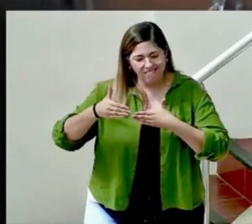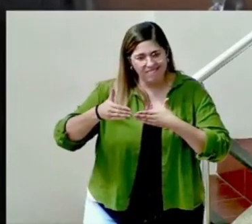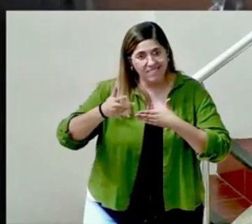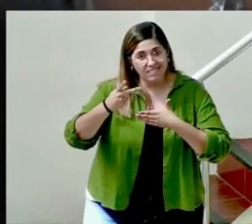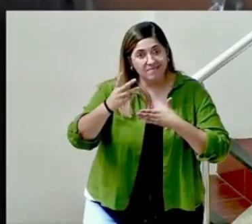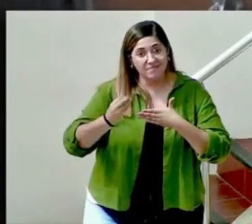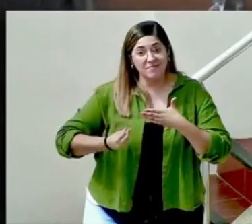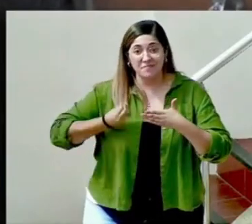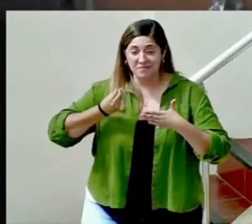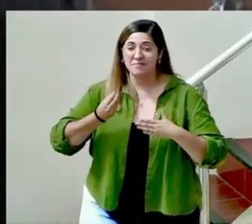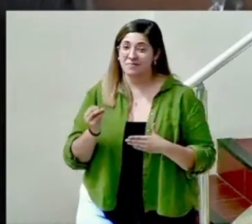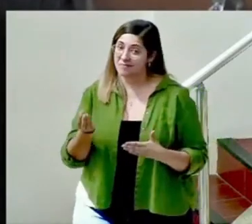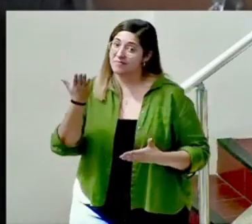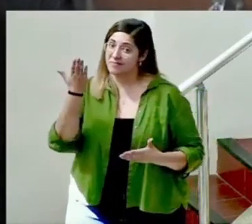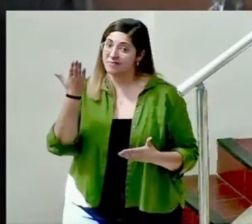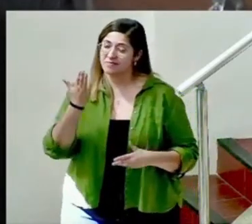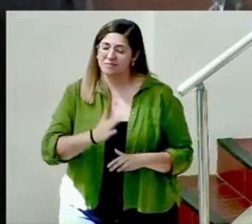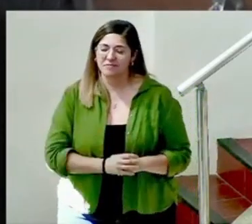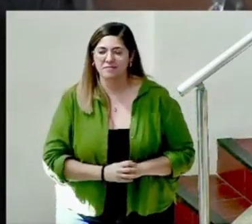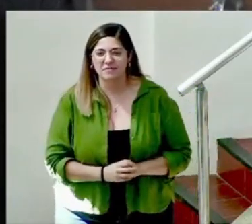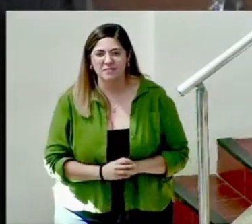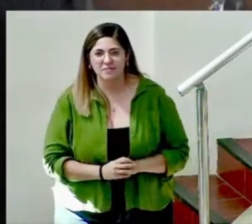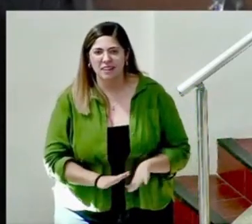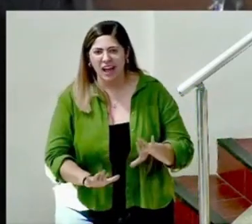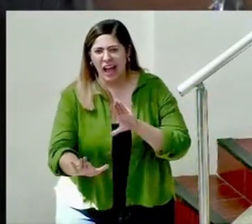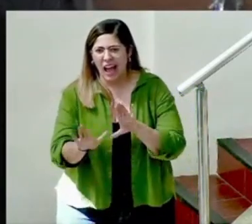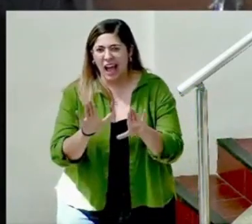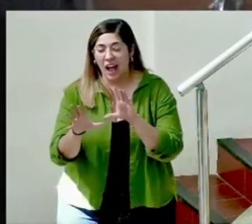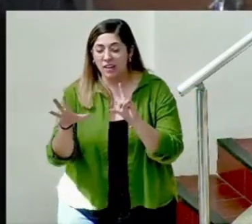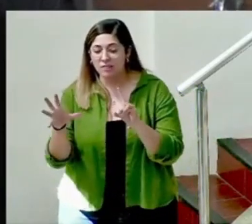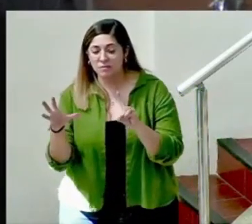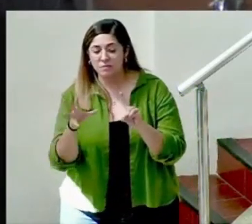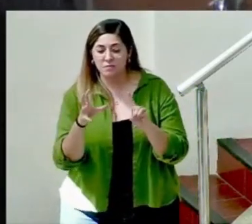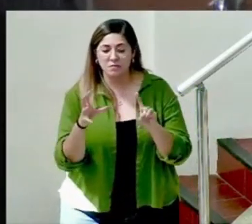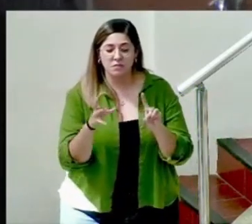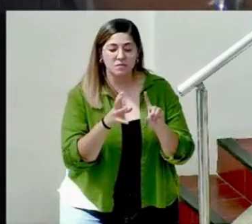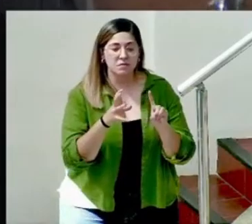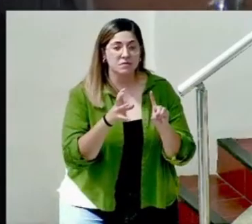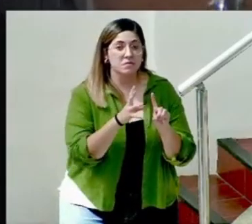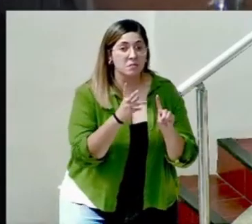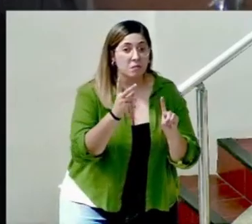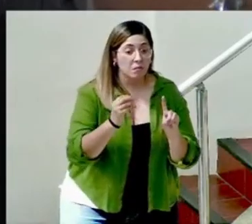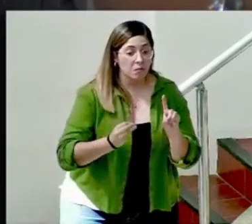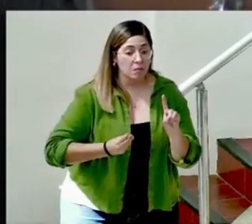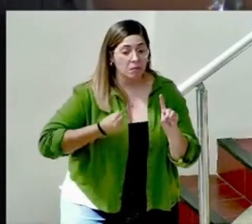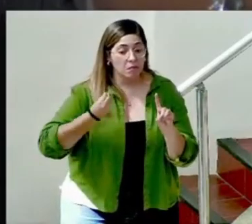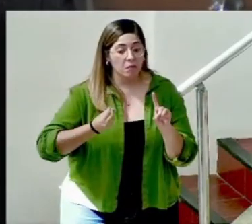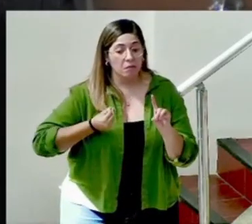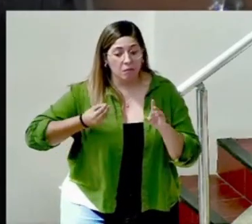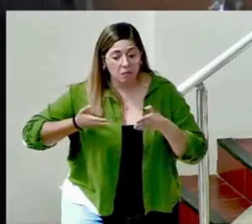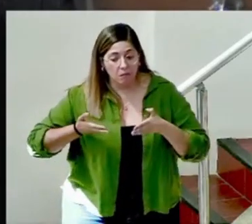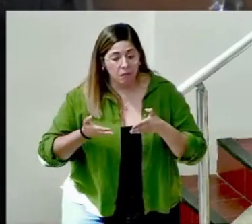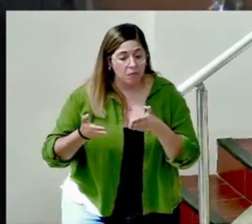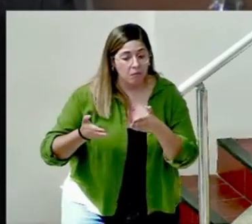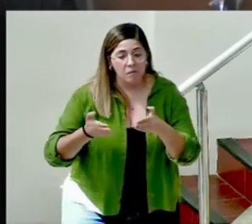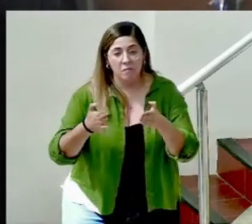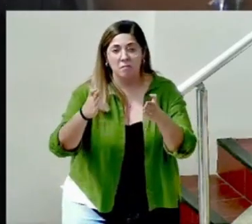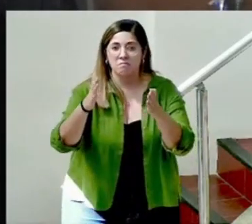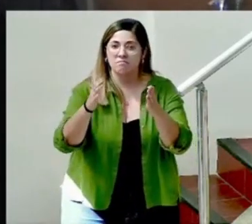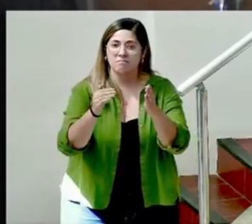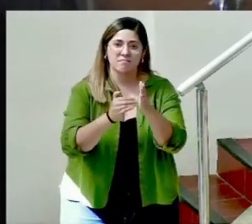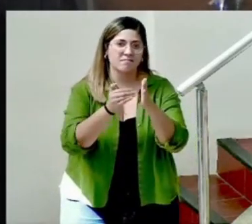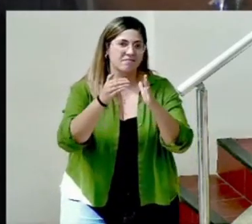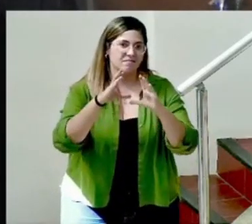Sutilmente. Podemos ser arrastados sutilmente ao longo do caminho. Ao longo do